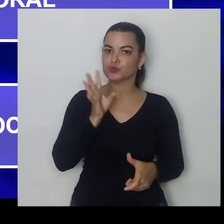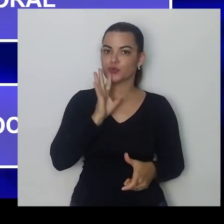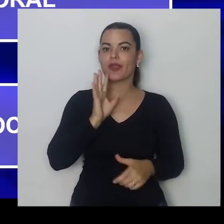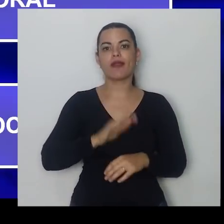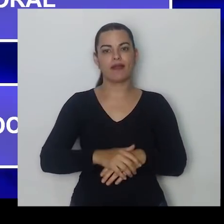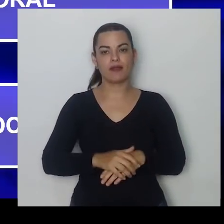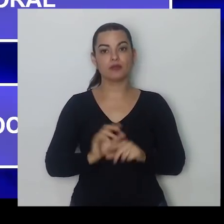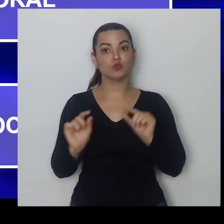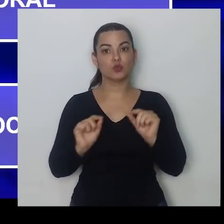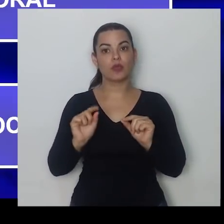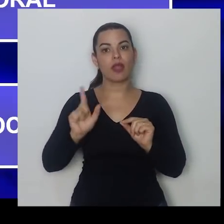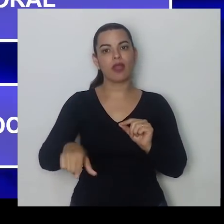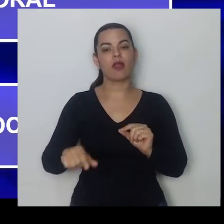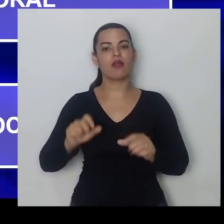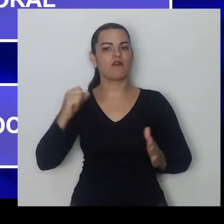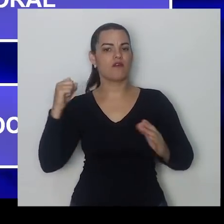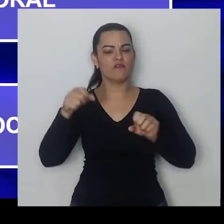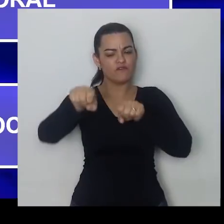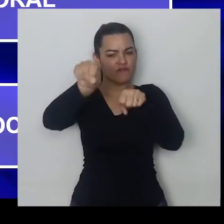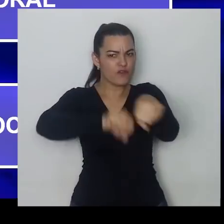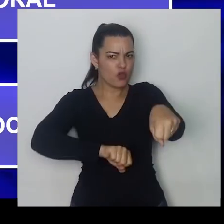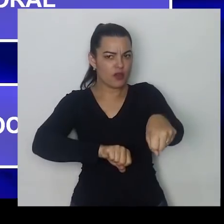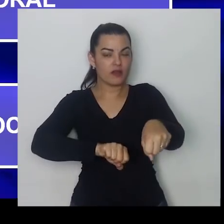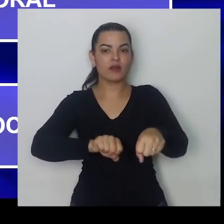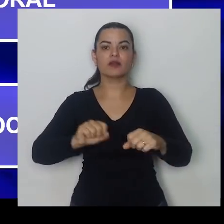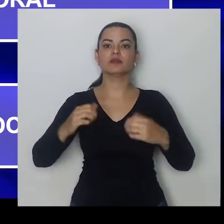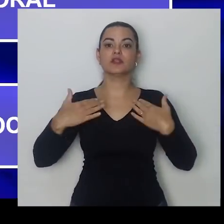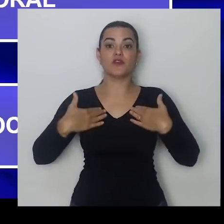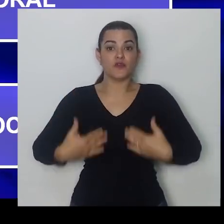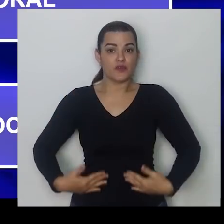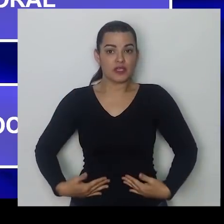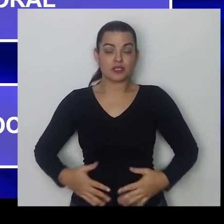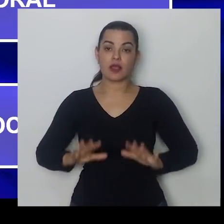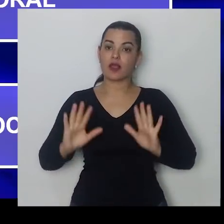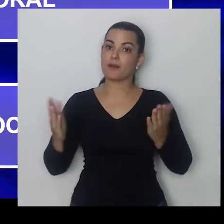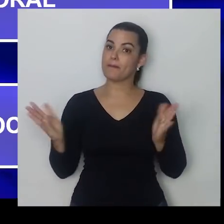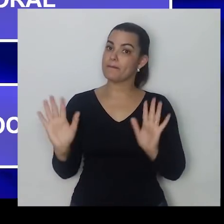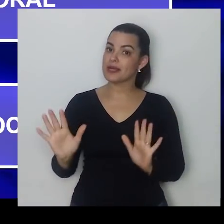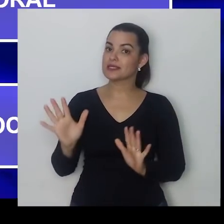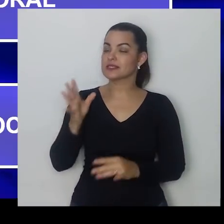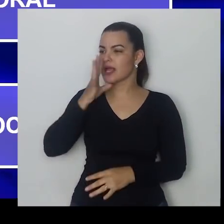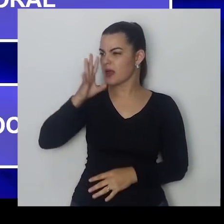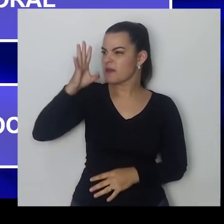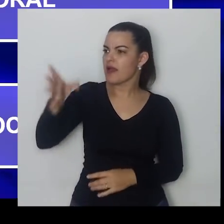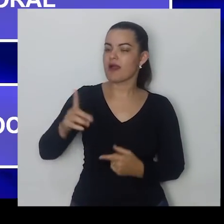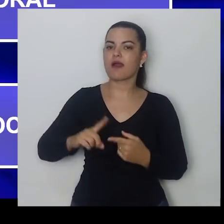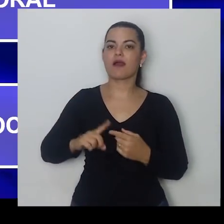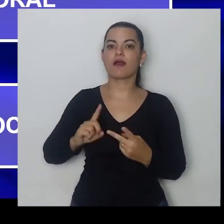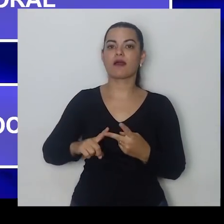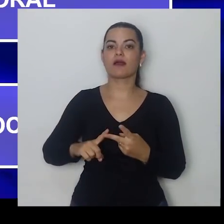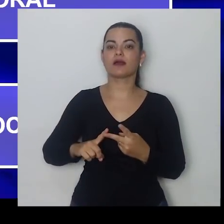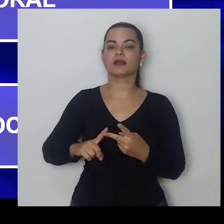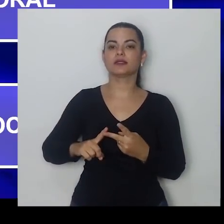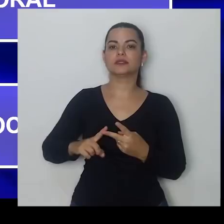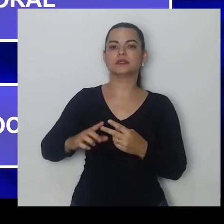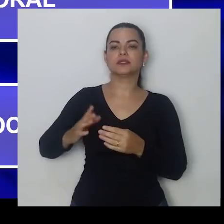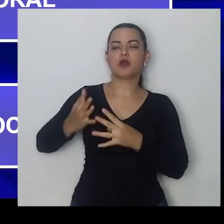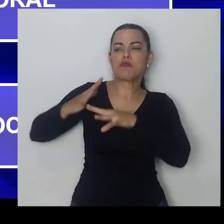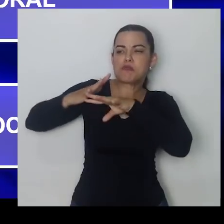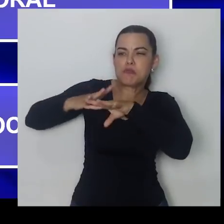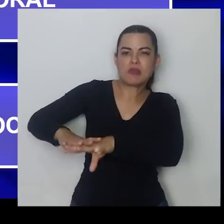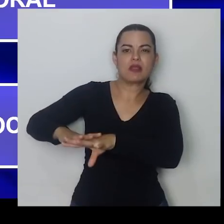comum, nós chamamos de violência física. Agora, ameaça,